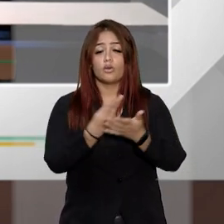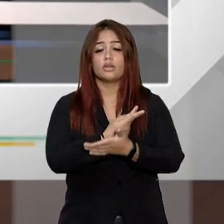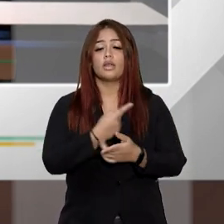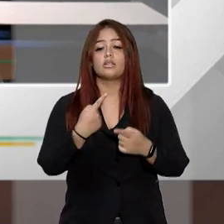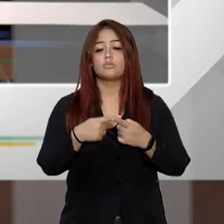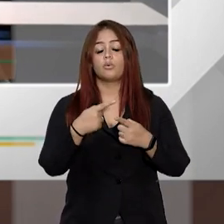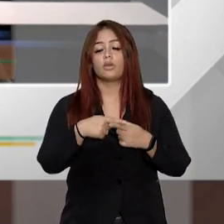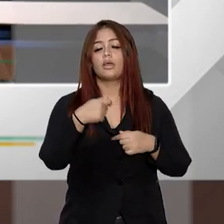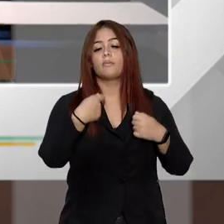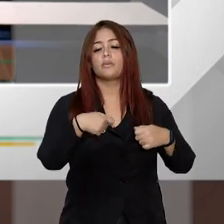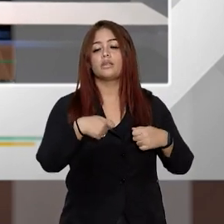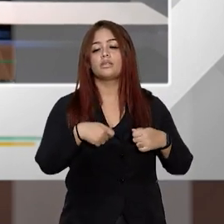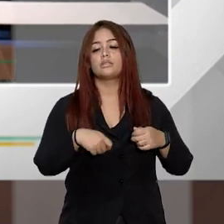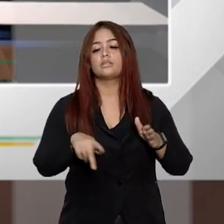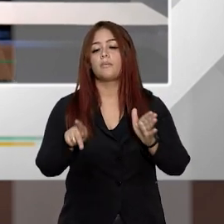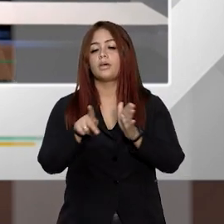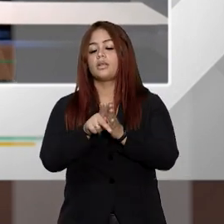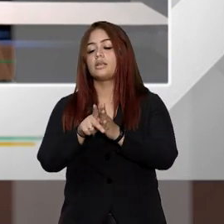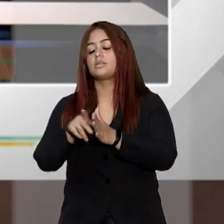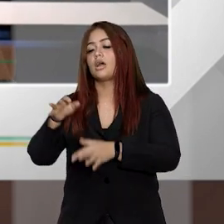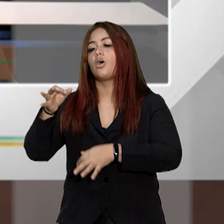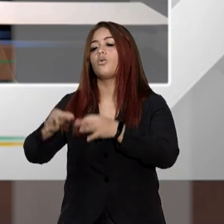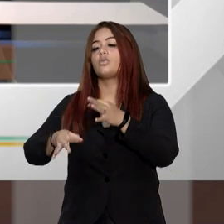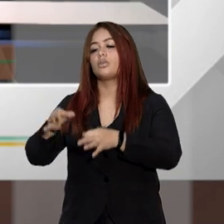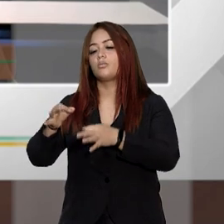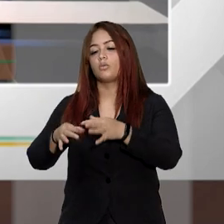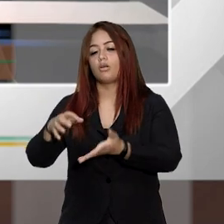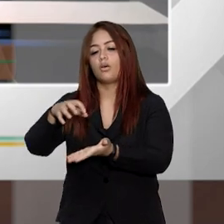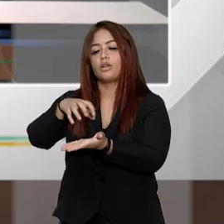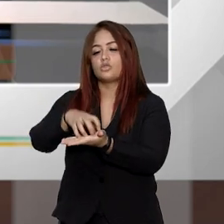estas causas devem ser submetidas ao Tribunal Regional